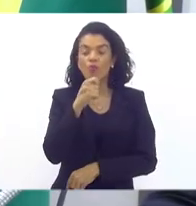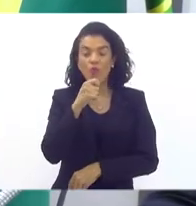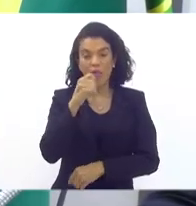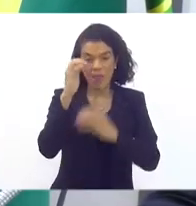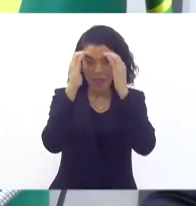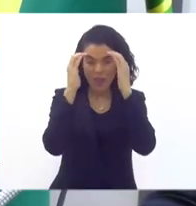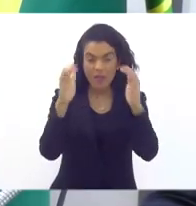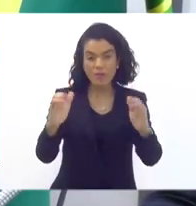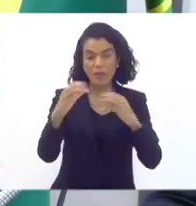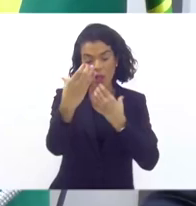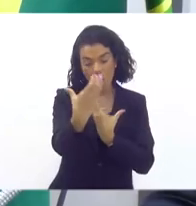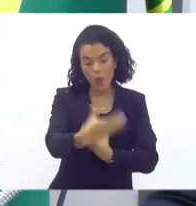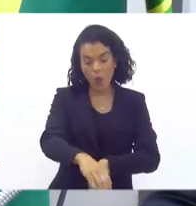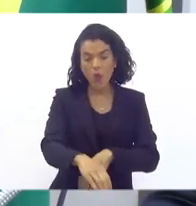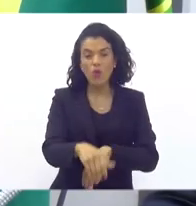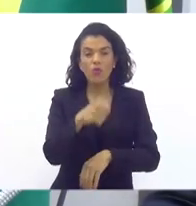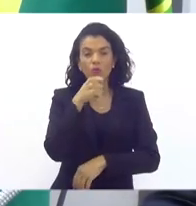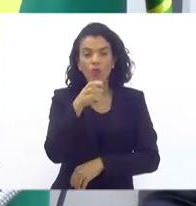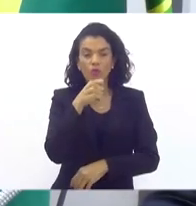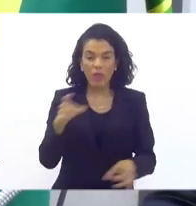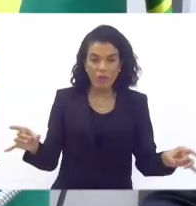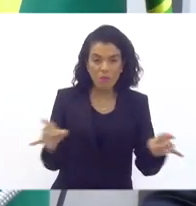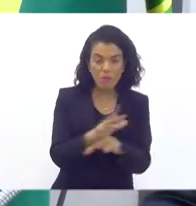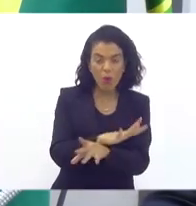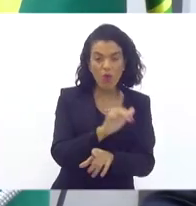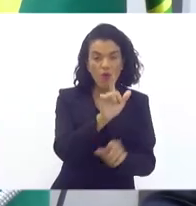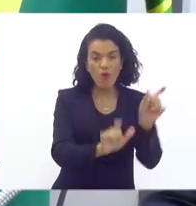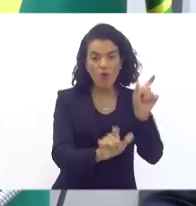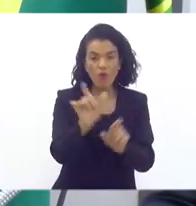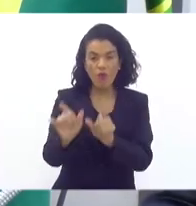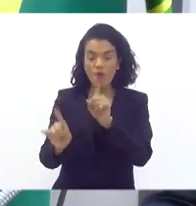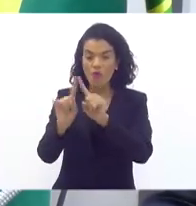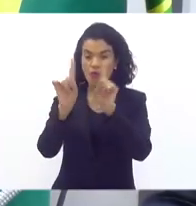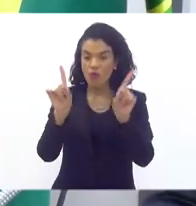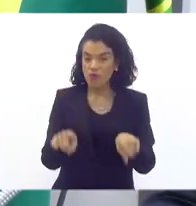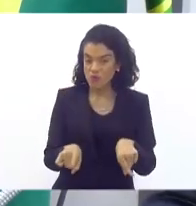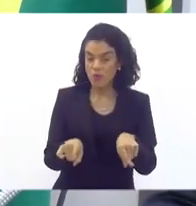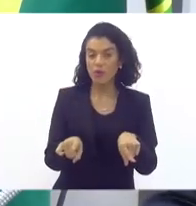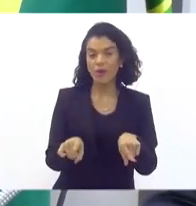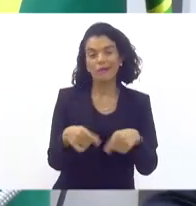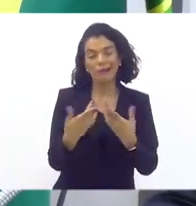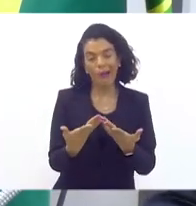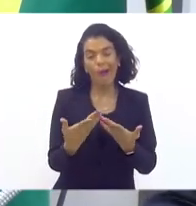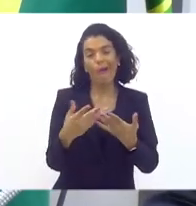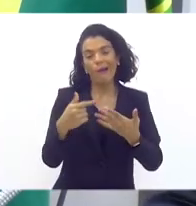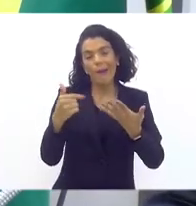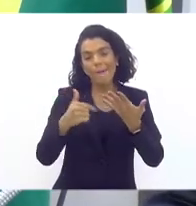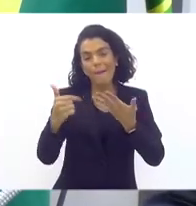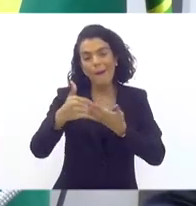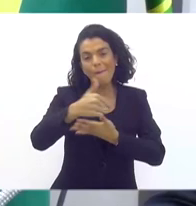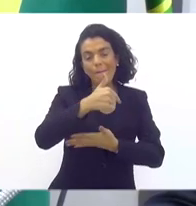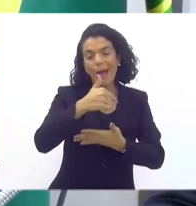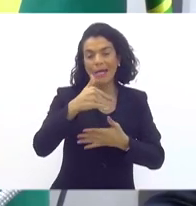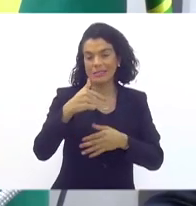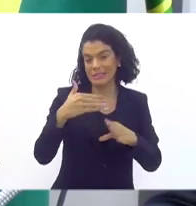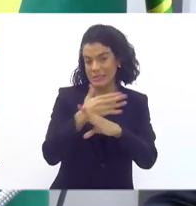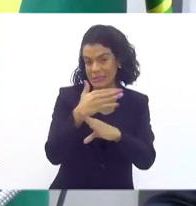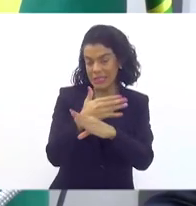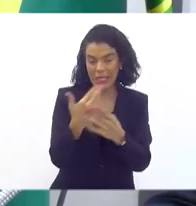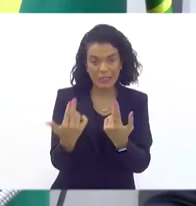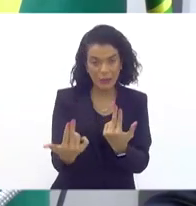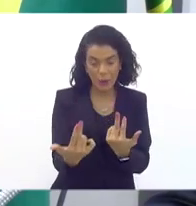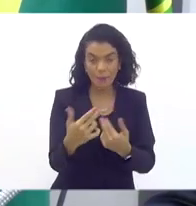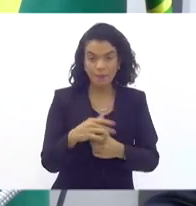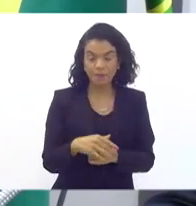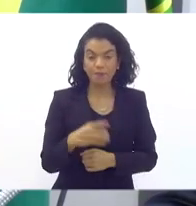público onde não há um efetivo necessário da guarda municipal e esse dilema Se estende por tantas outras cidades do Rio de Janeiro Deputado